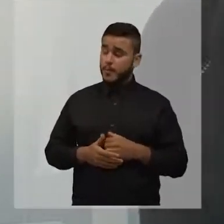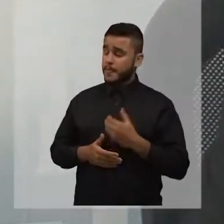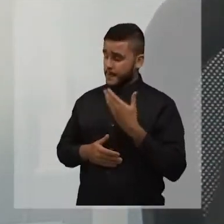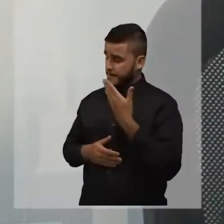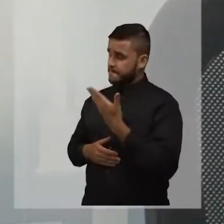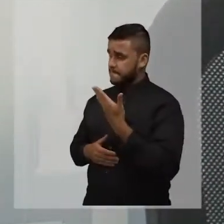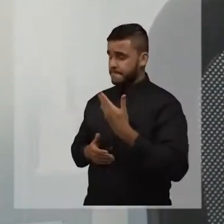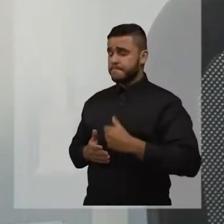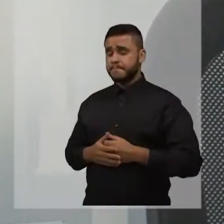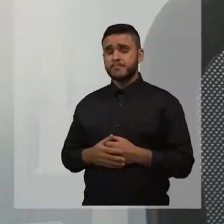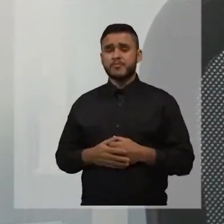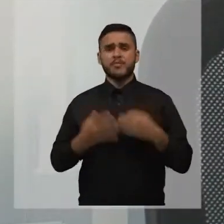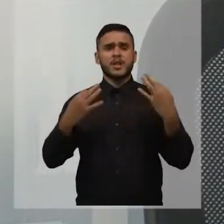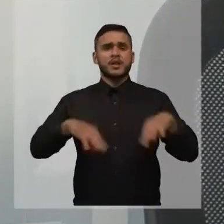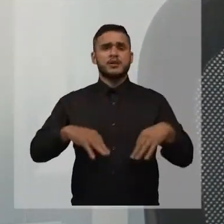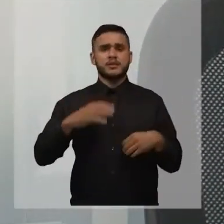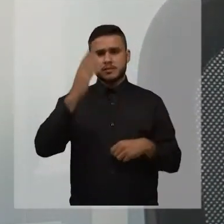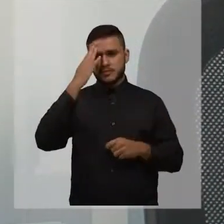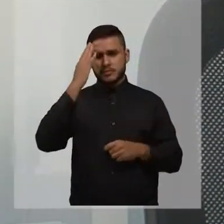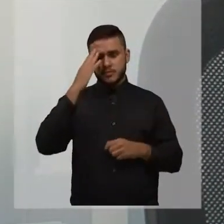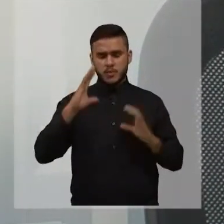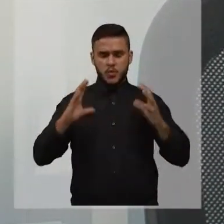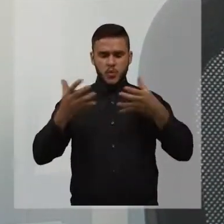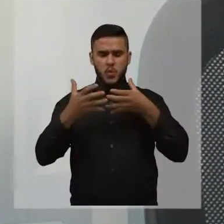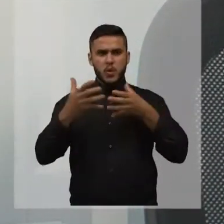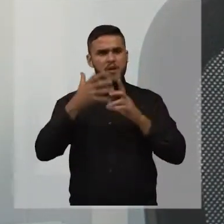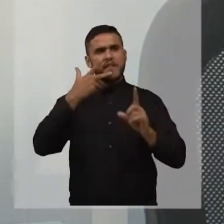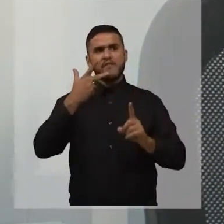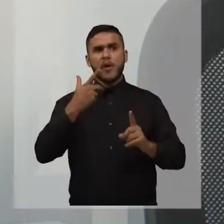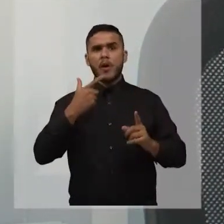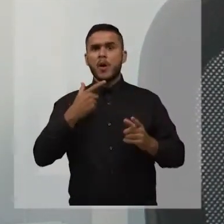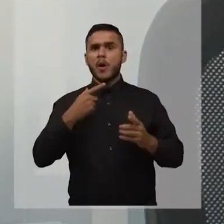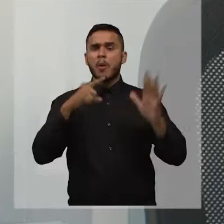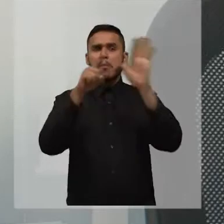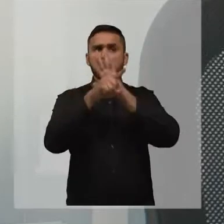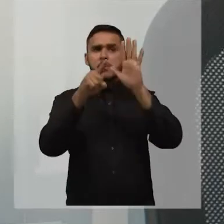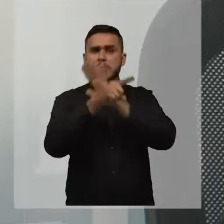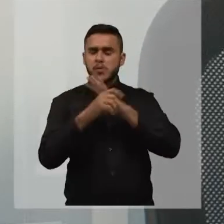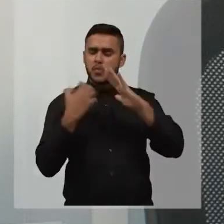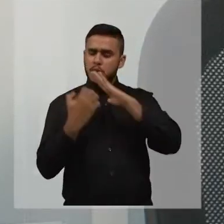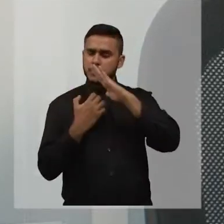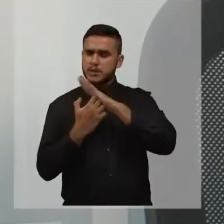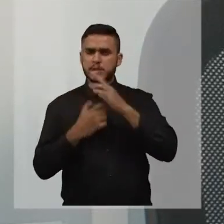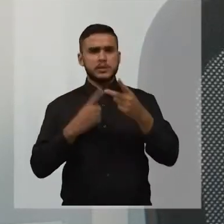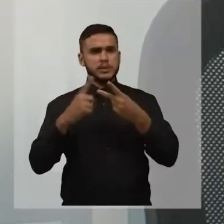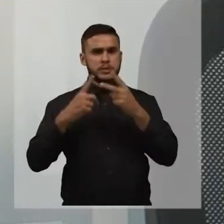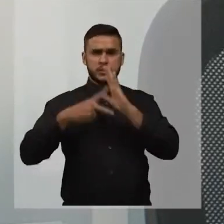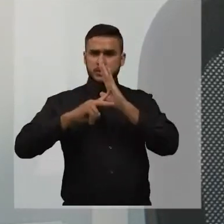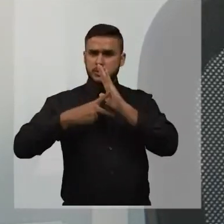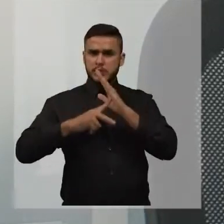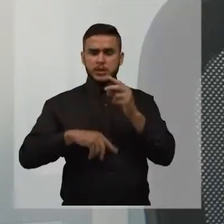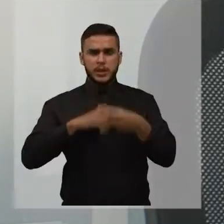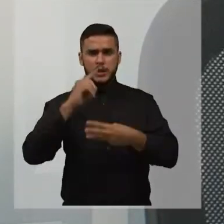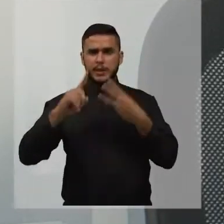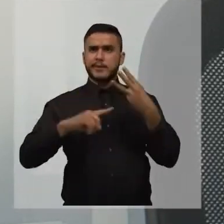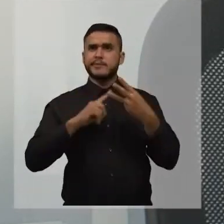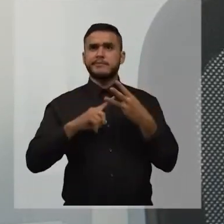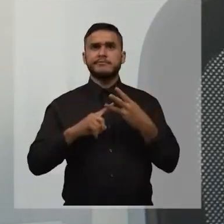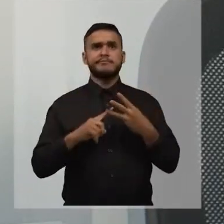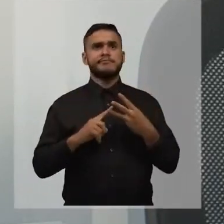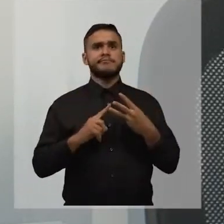grupos de lobby, o que eram os grupos de lobby? Eram os grupos de pressões. Empresários, sindicatos,